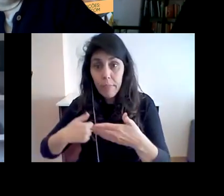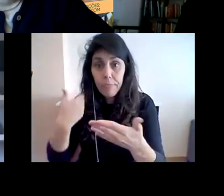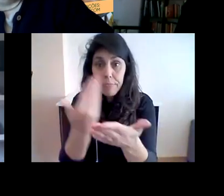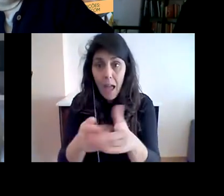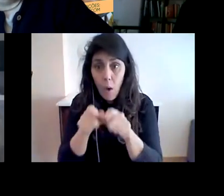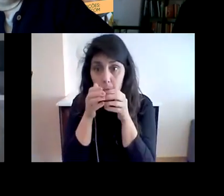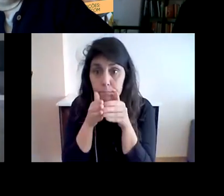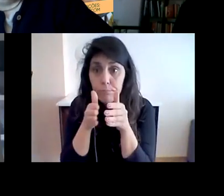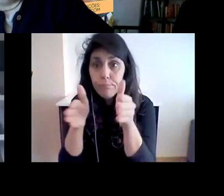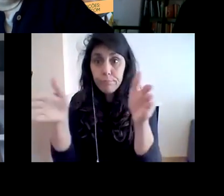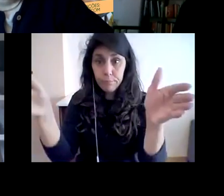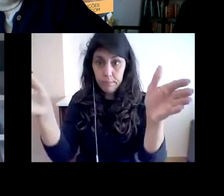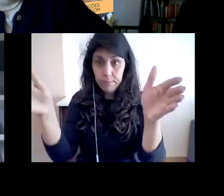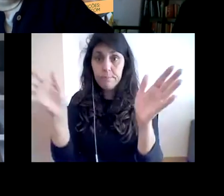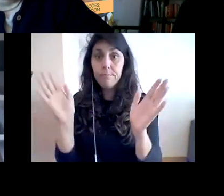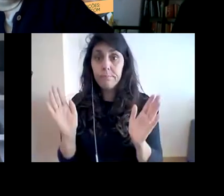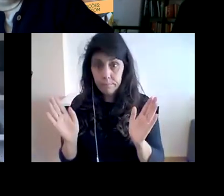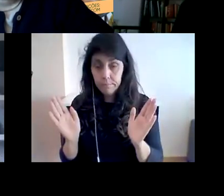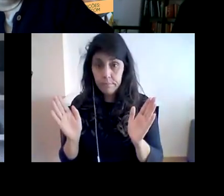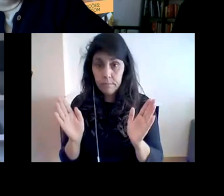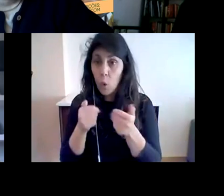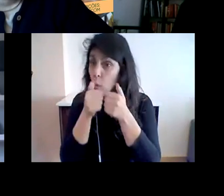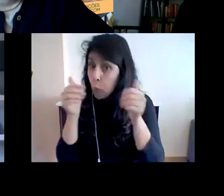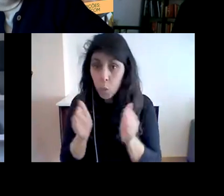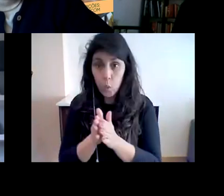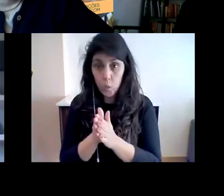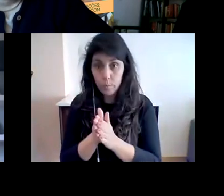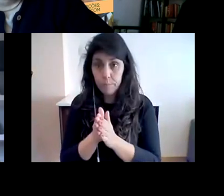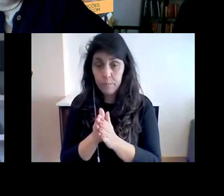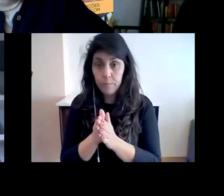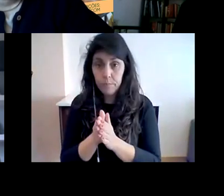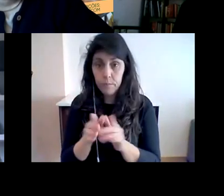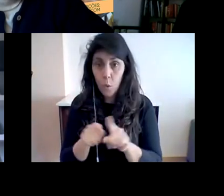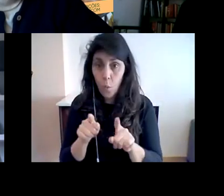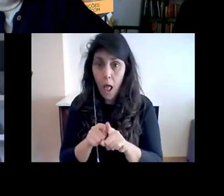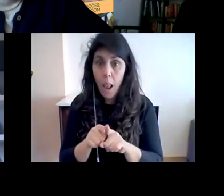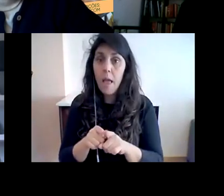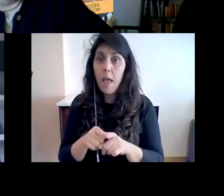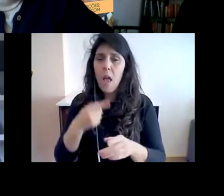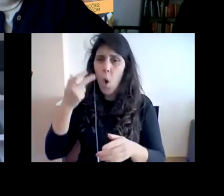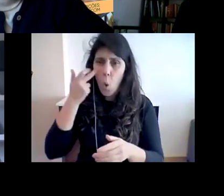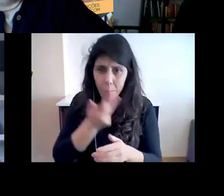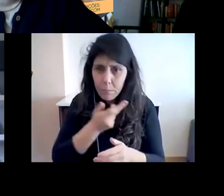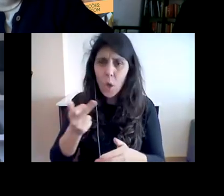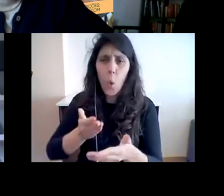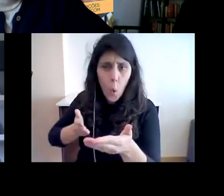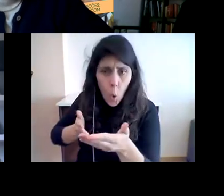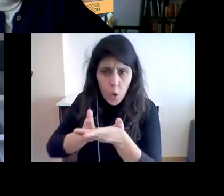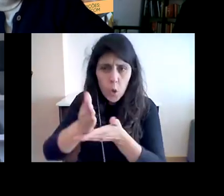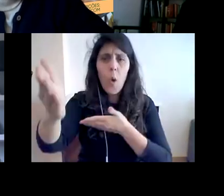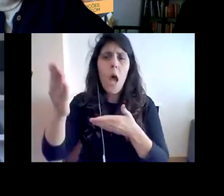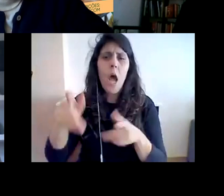isto é, tudo o que contribui para acentuar o academicismo das